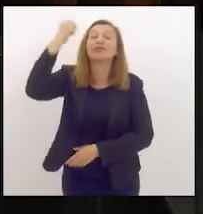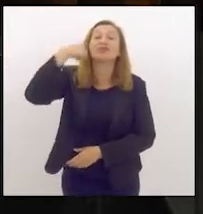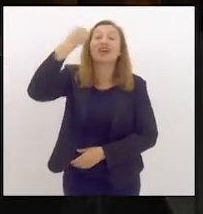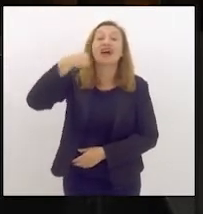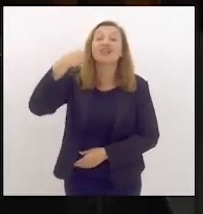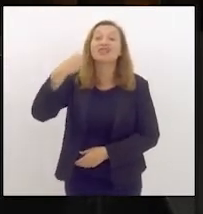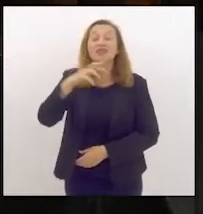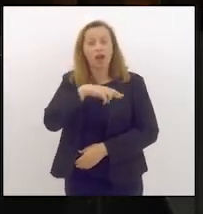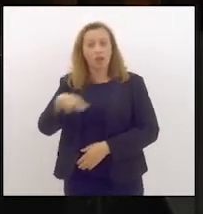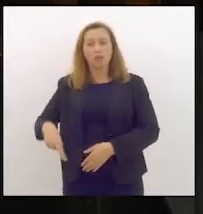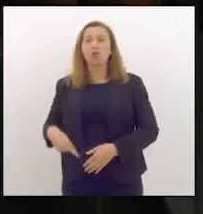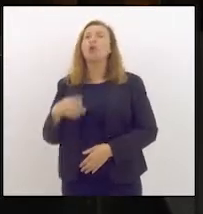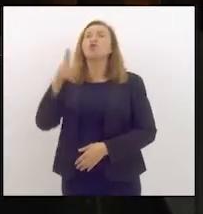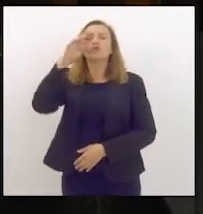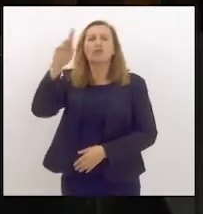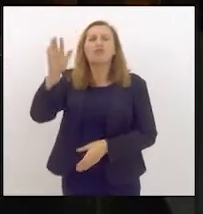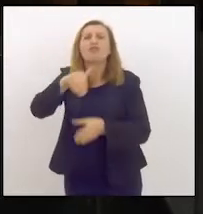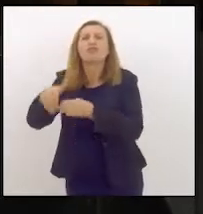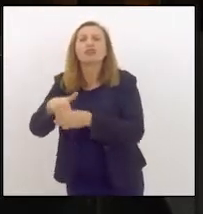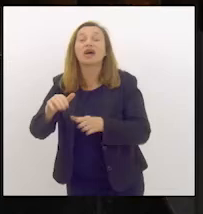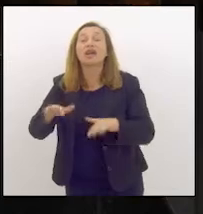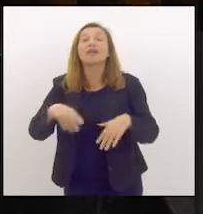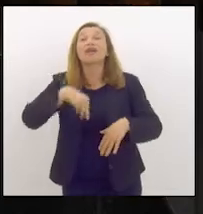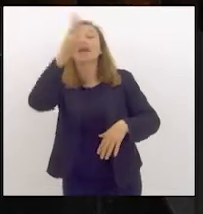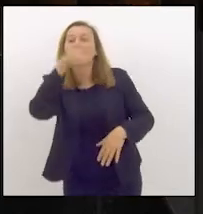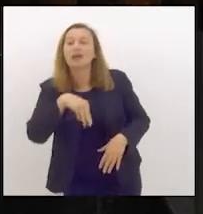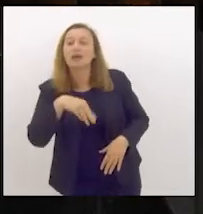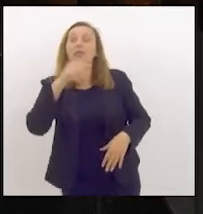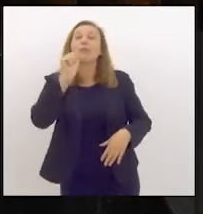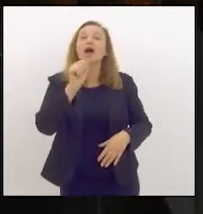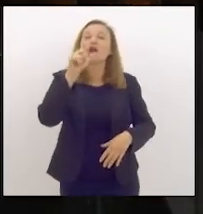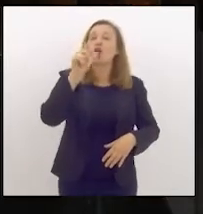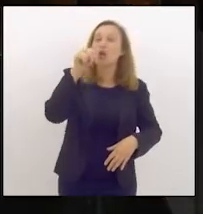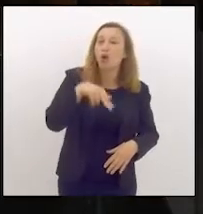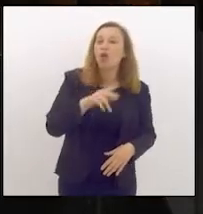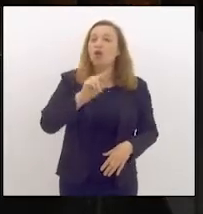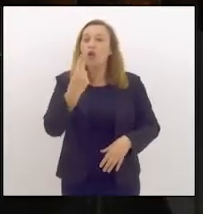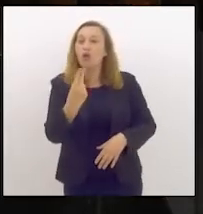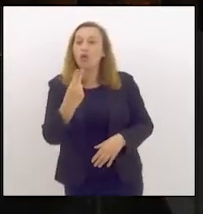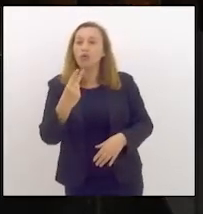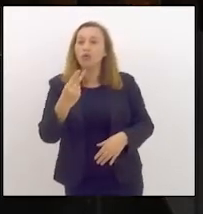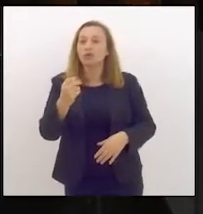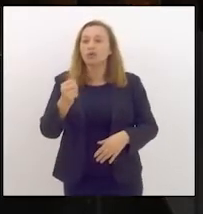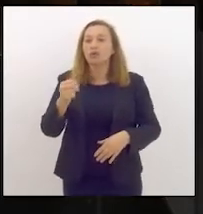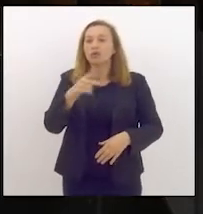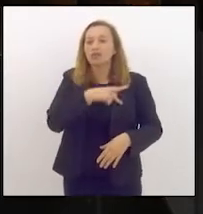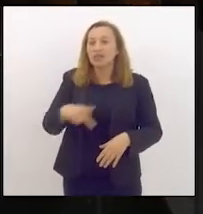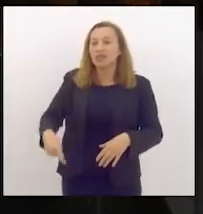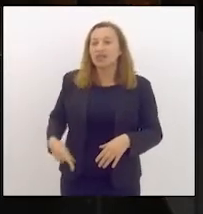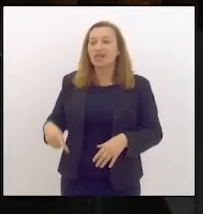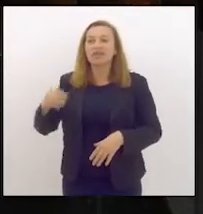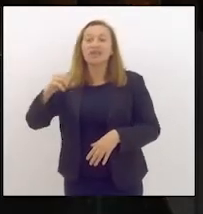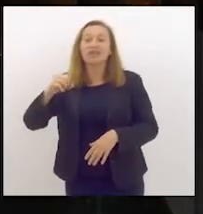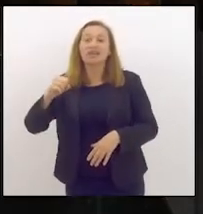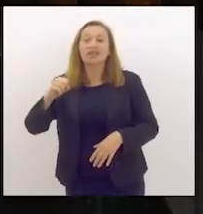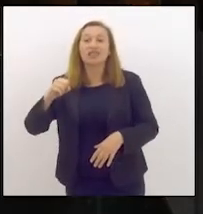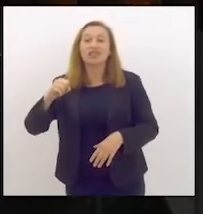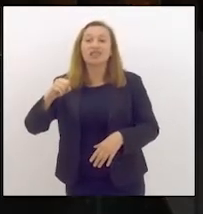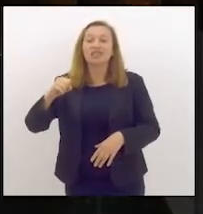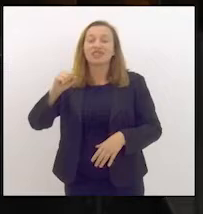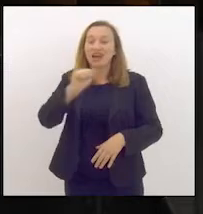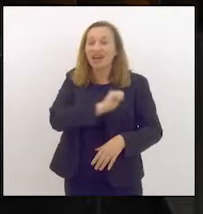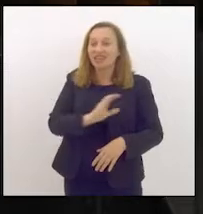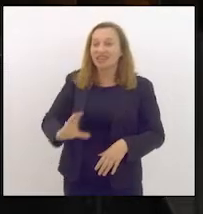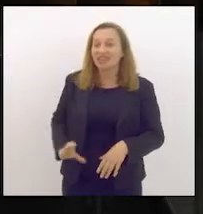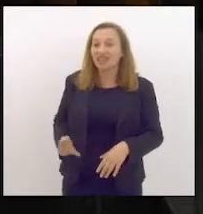República o senhor vai votar em quem para botar numa Lon ou vai votar no presidente Siciliano que é o candidato ao Senado de Lula no Rio de